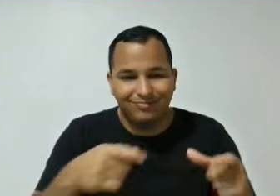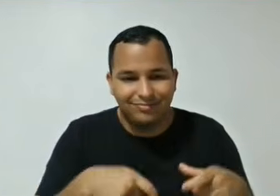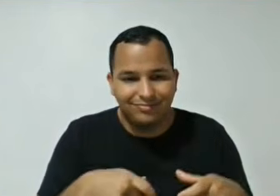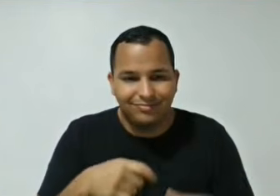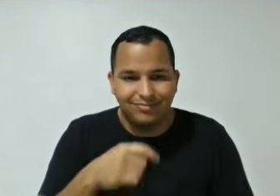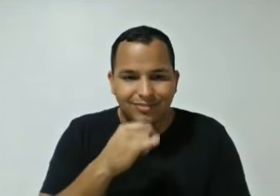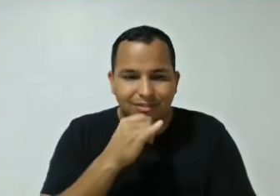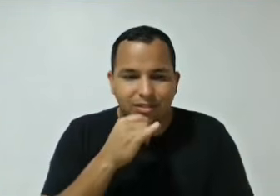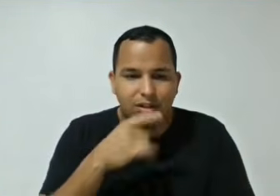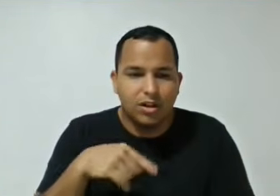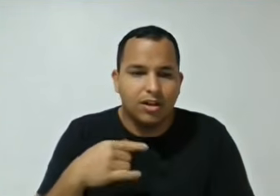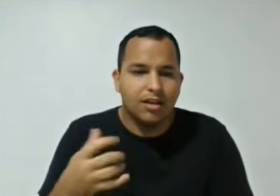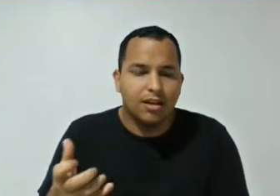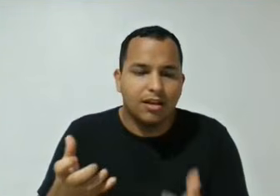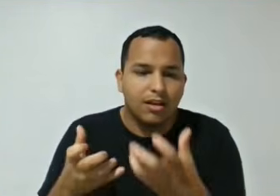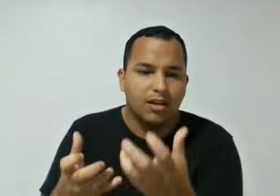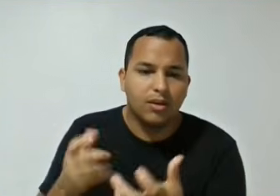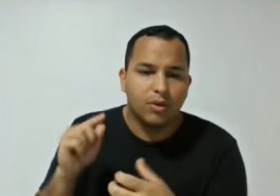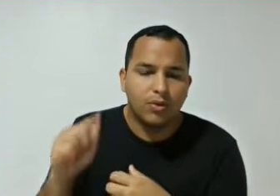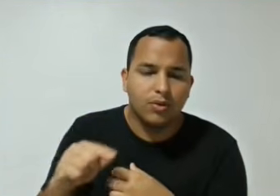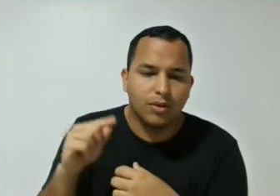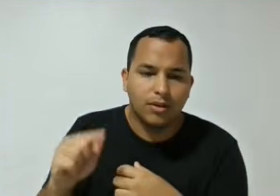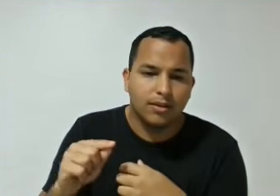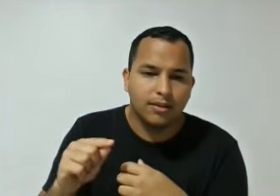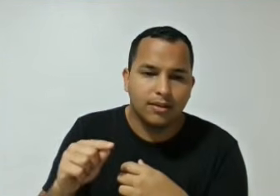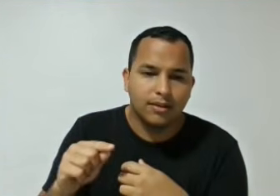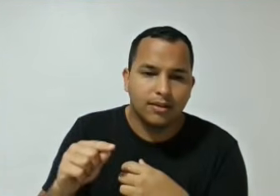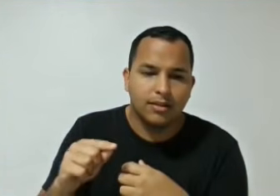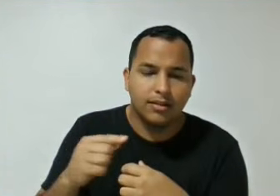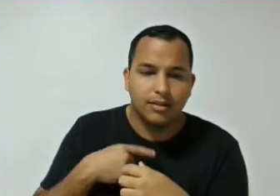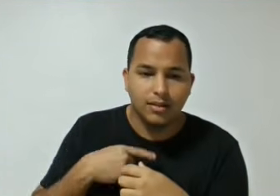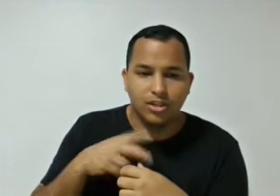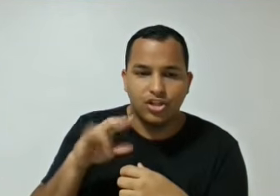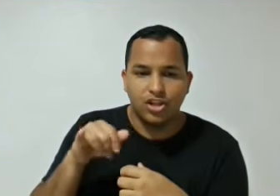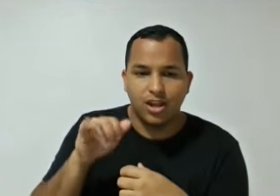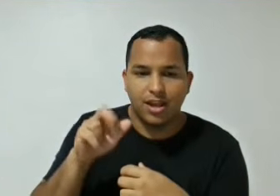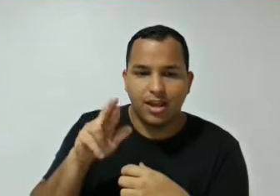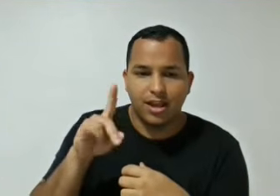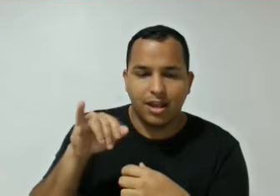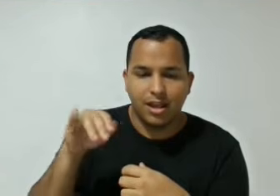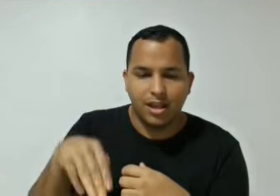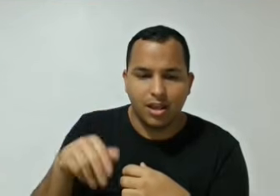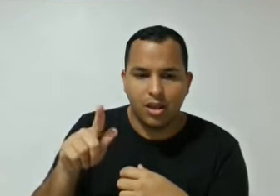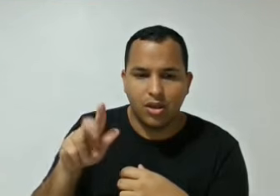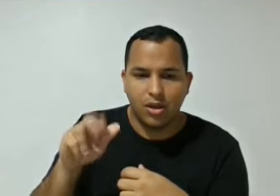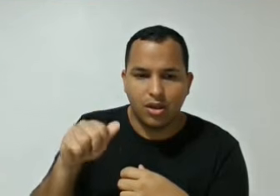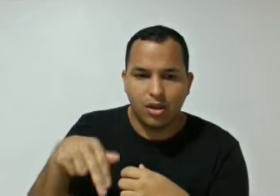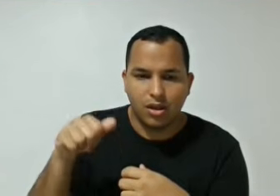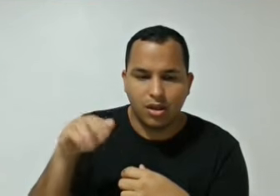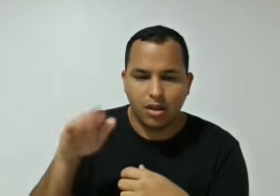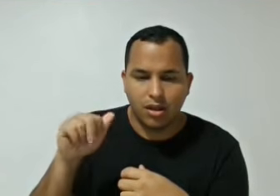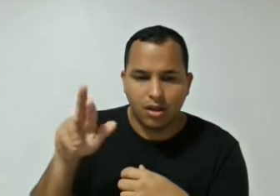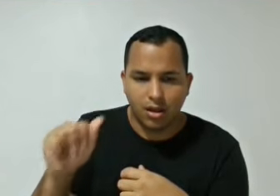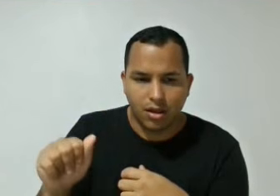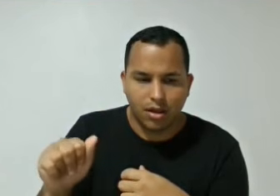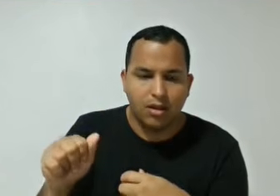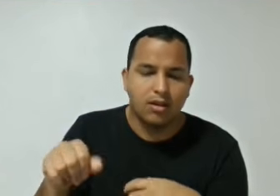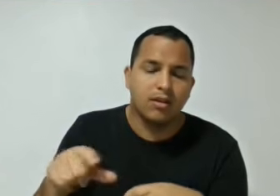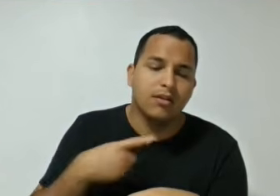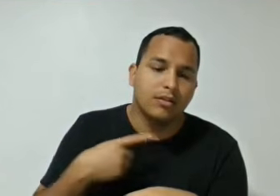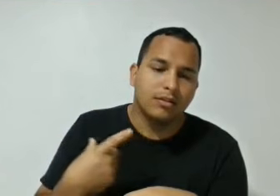queremos na Norte? A Norte nós temos aí Jardim Guanabara, nós temos o Zilá Expósito, nós